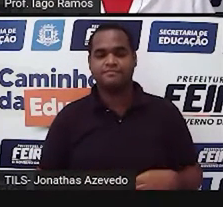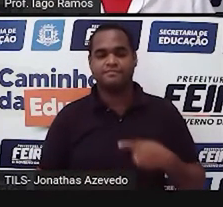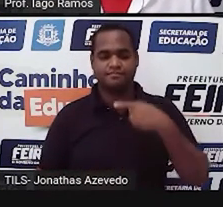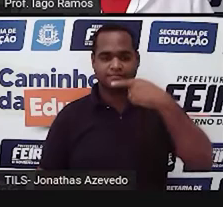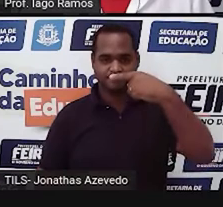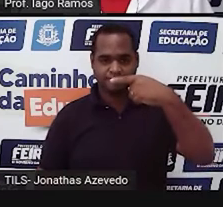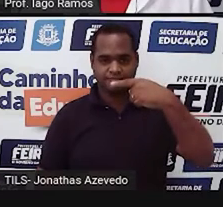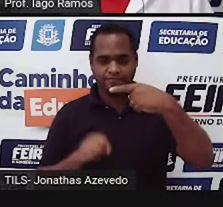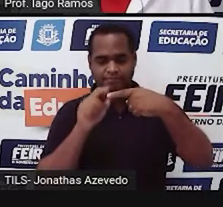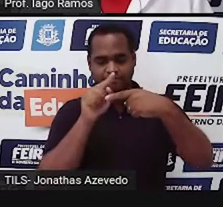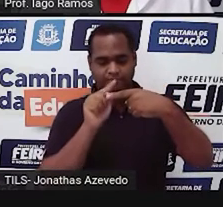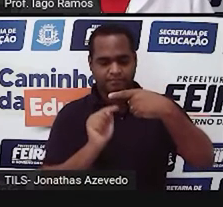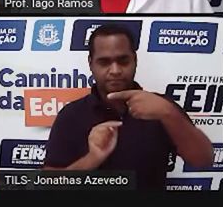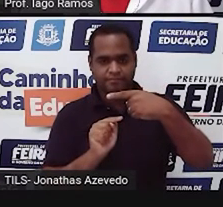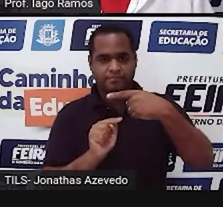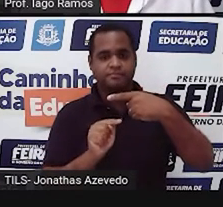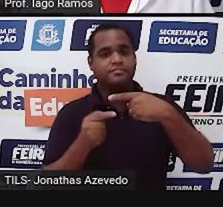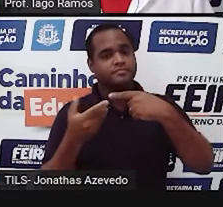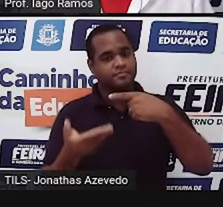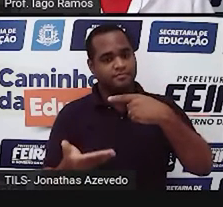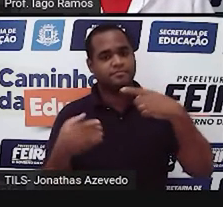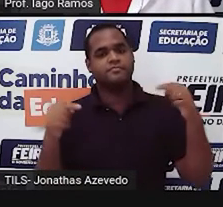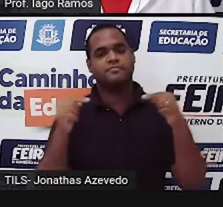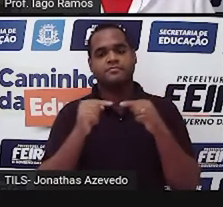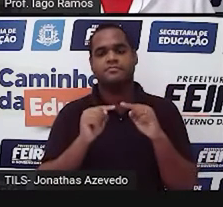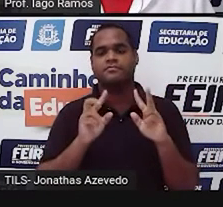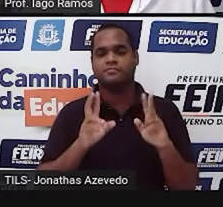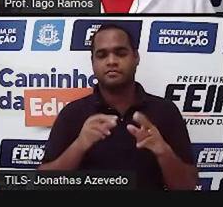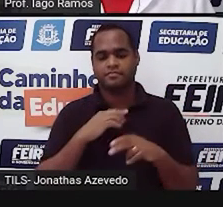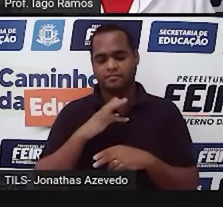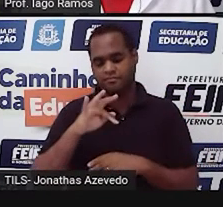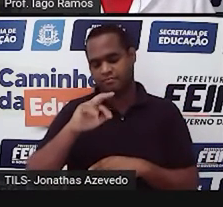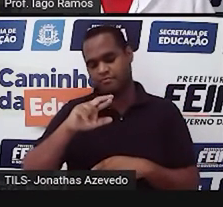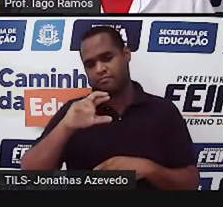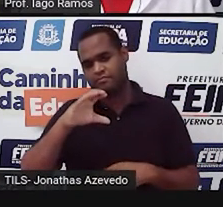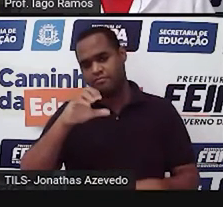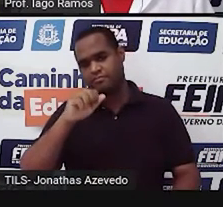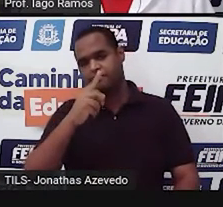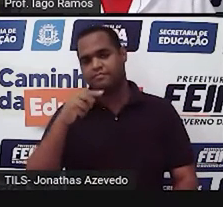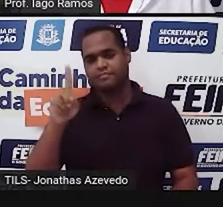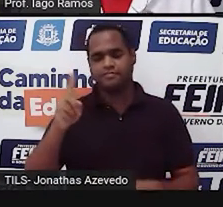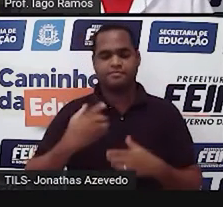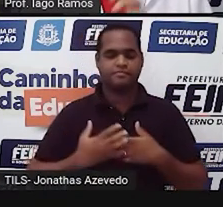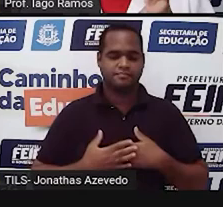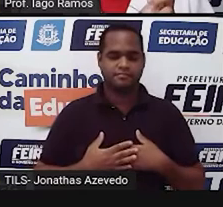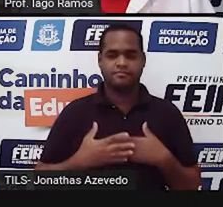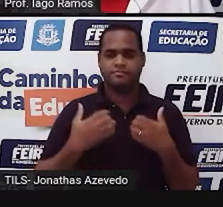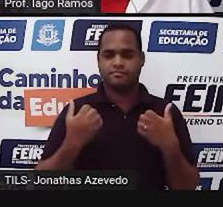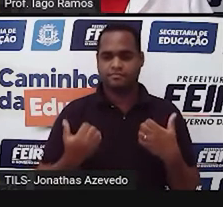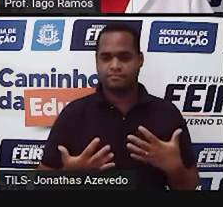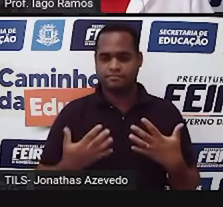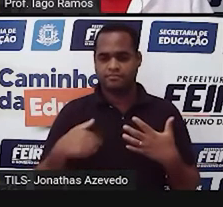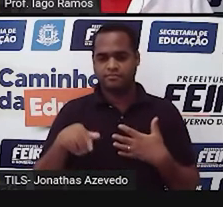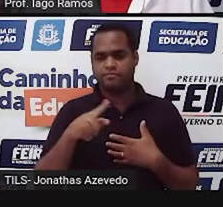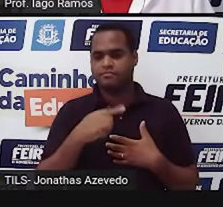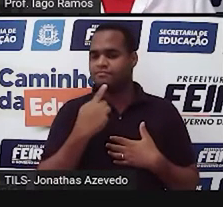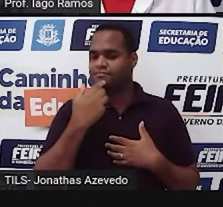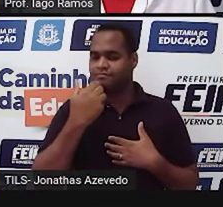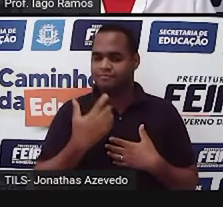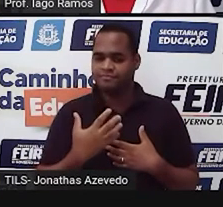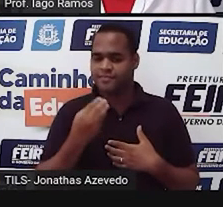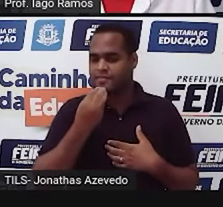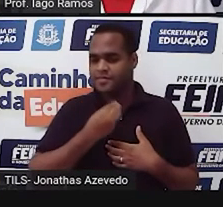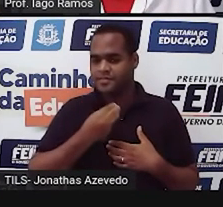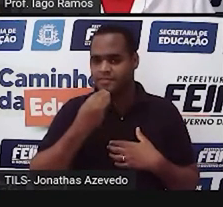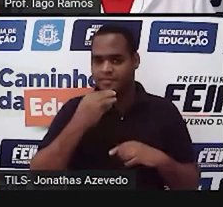e outro número embaixo né Essas são as frações Pois é minha gente teve a oportunidade também é